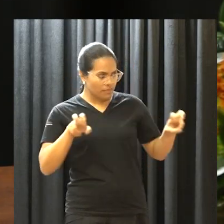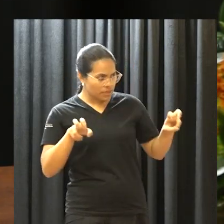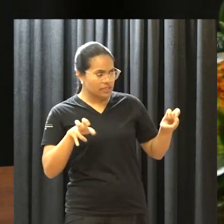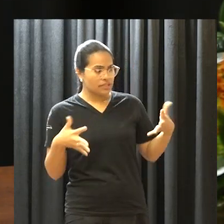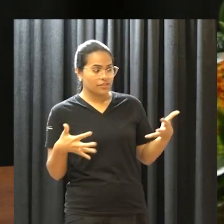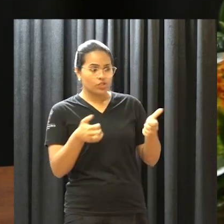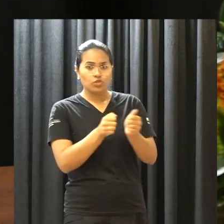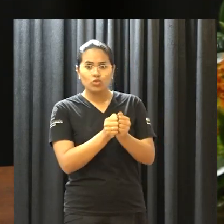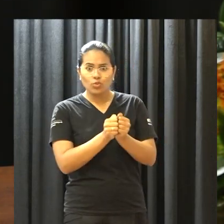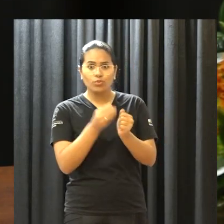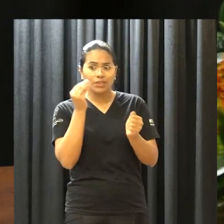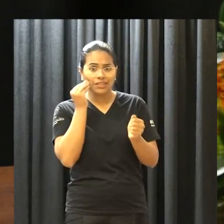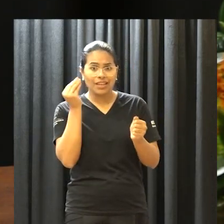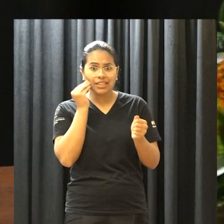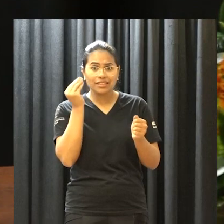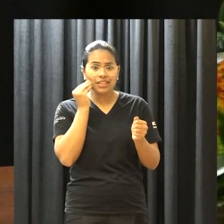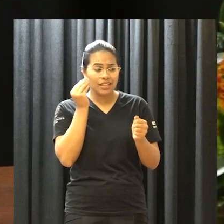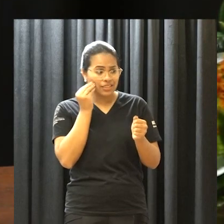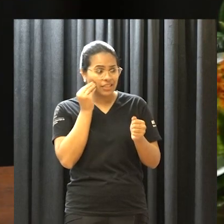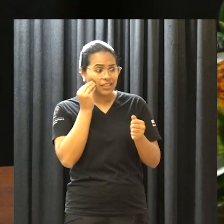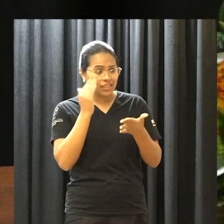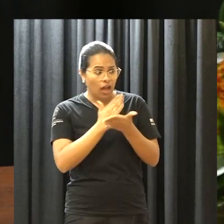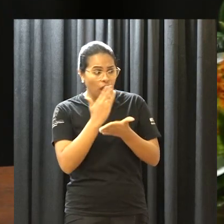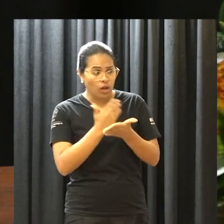elas enviaram.